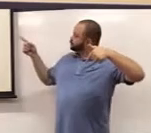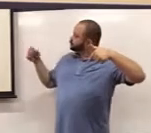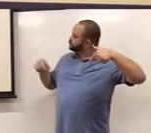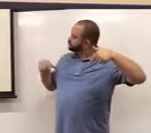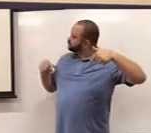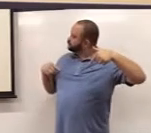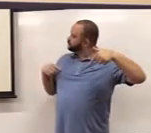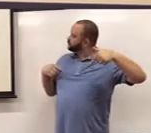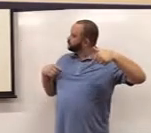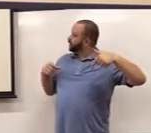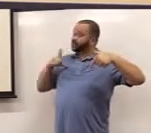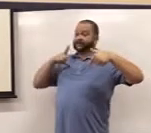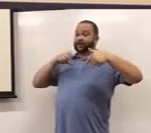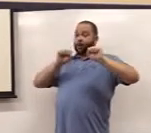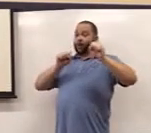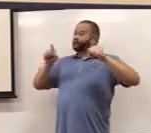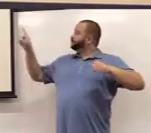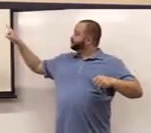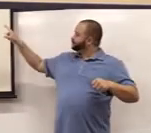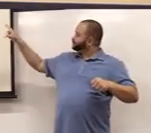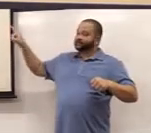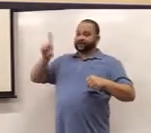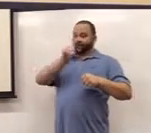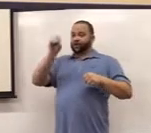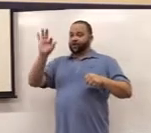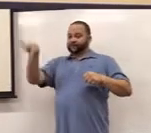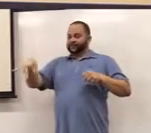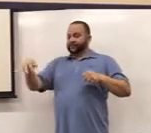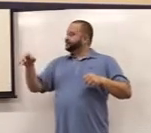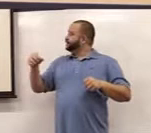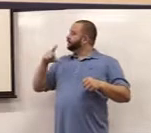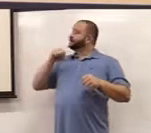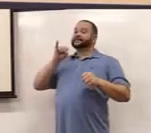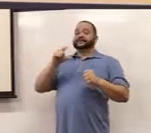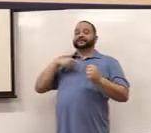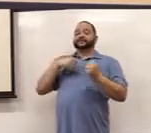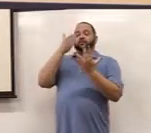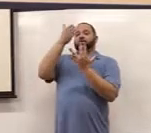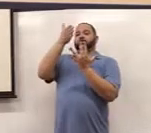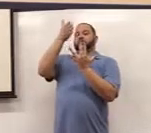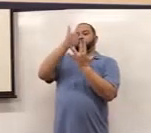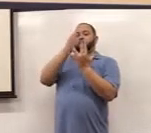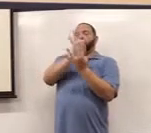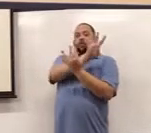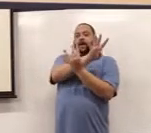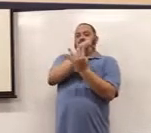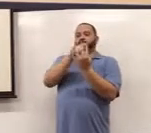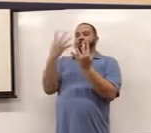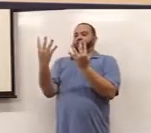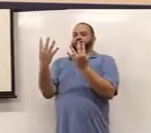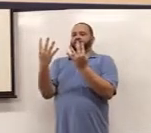Oito. Sete são as notas, aqui eu escrevi oito. Se a gente dividir isso na metade, a gente vai ficar com quatro notas para cá, quatro notas para